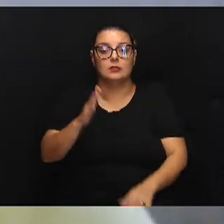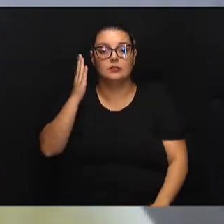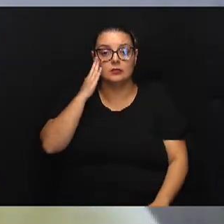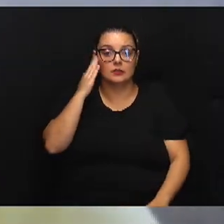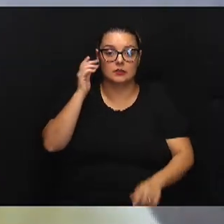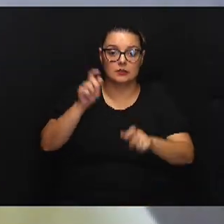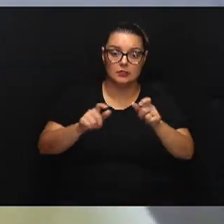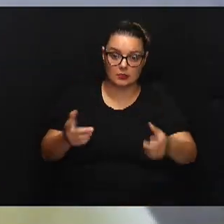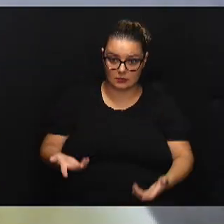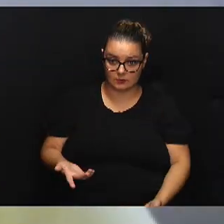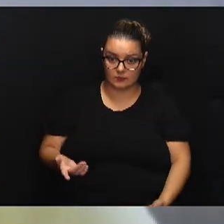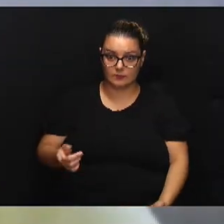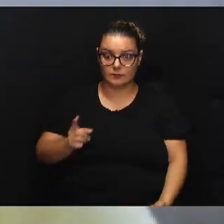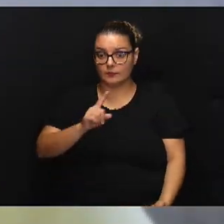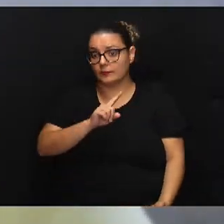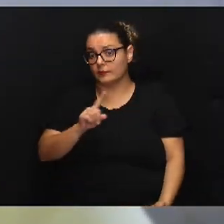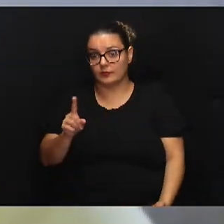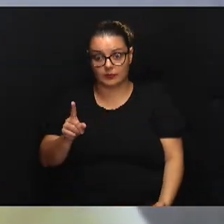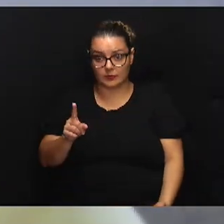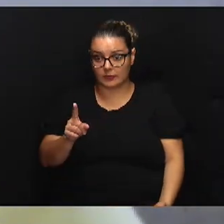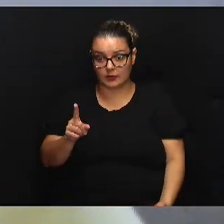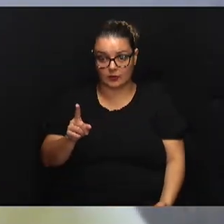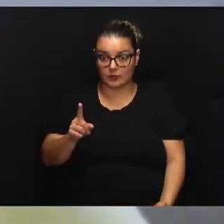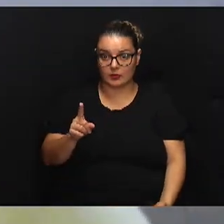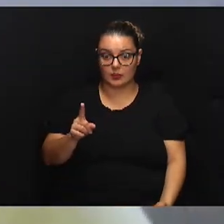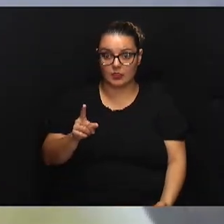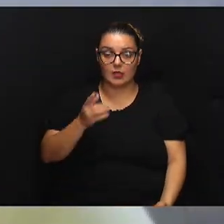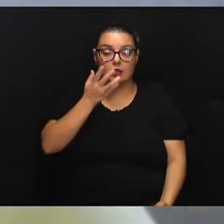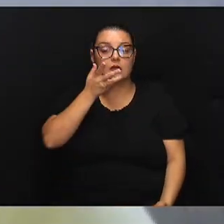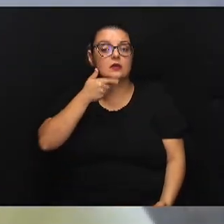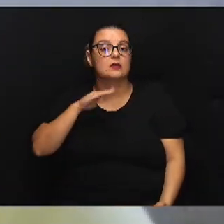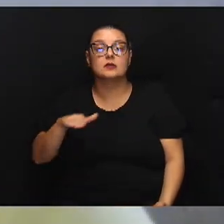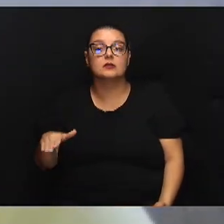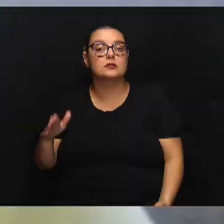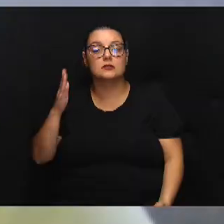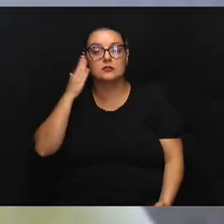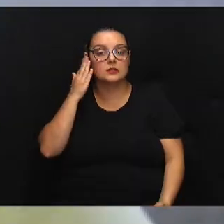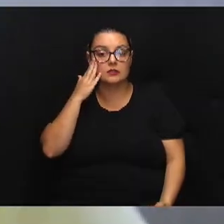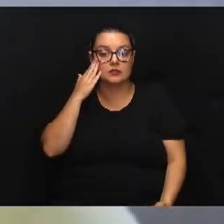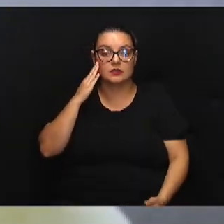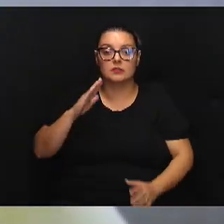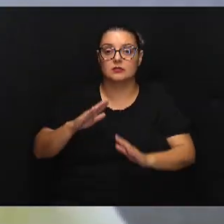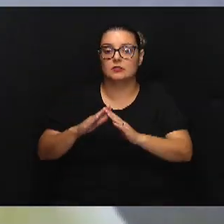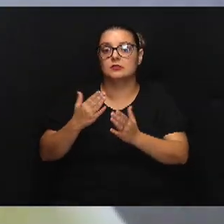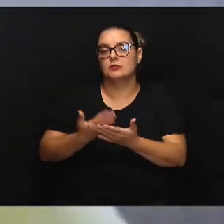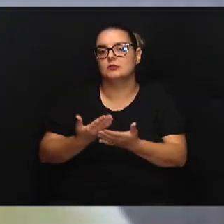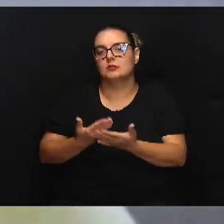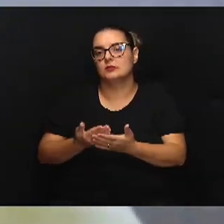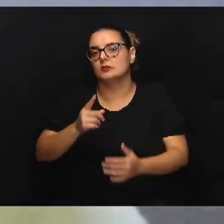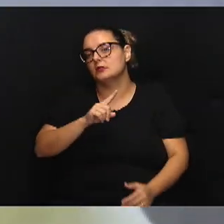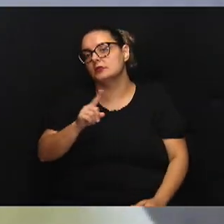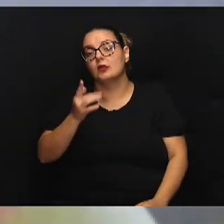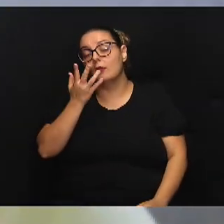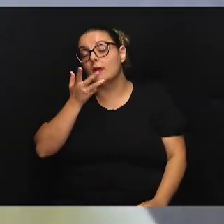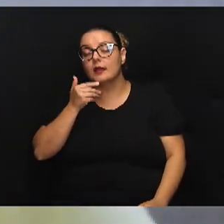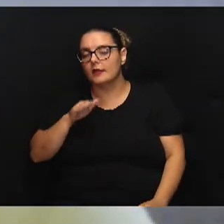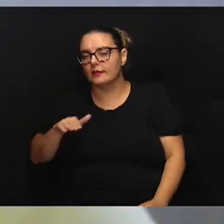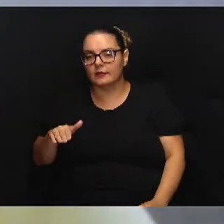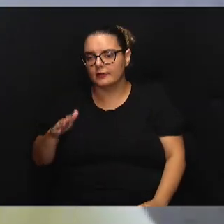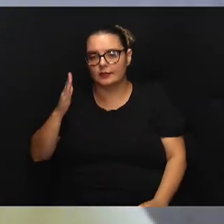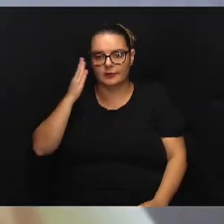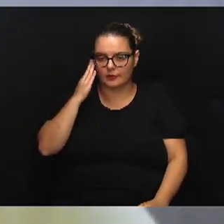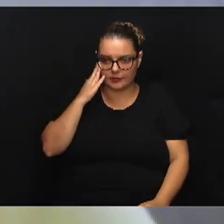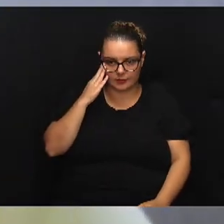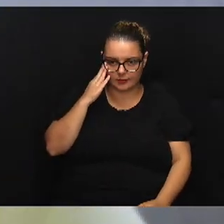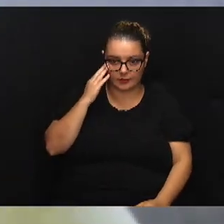outro. Não não é a criança que tem que entender a escola. Não é a criança que tem que entender